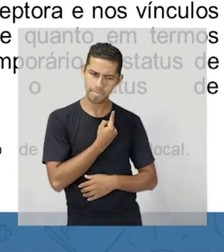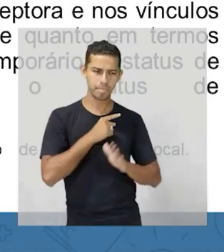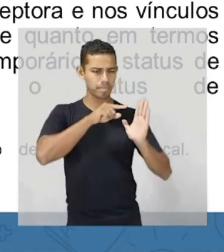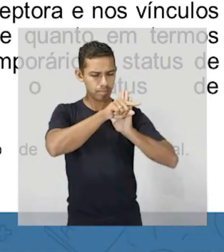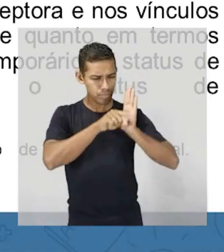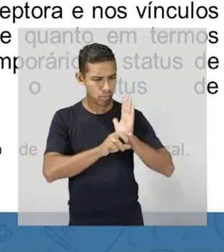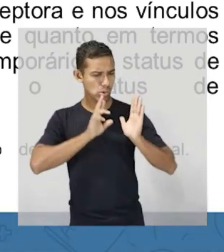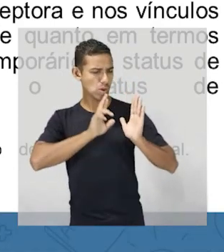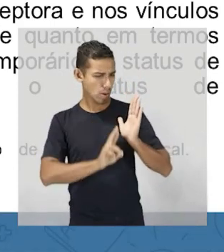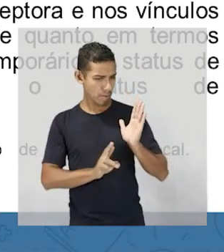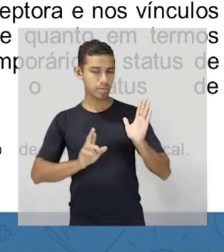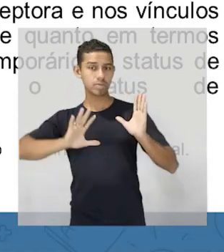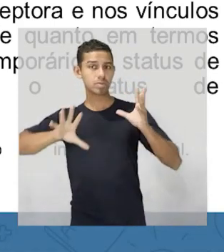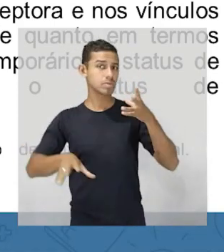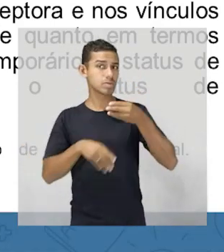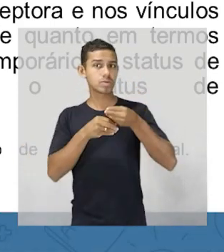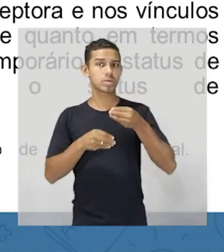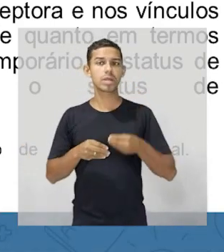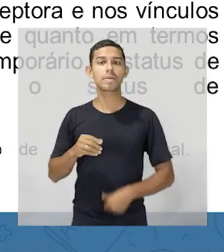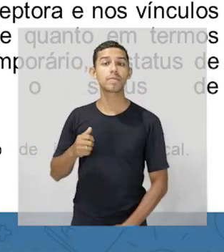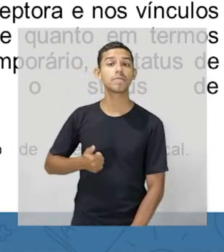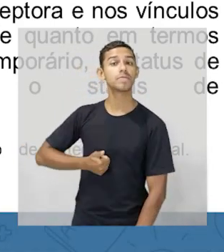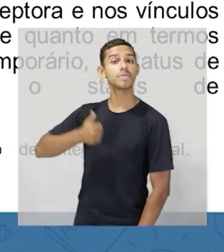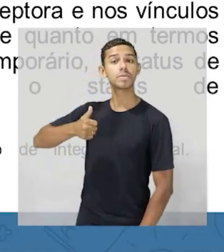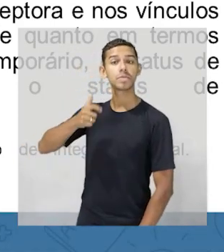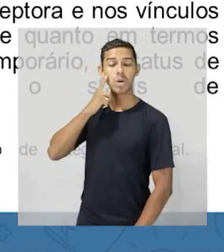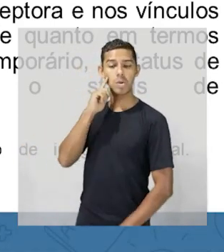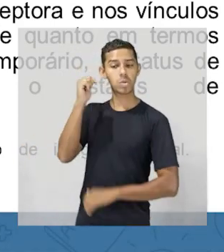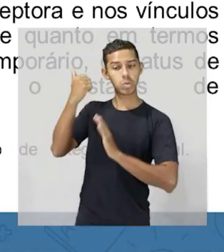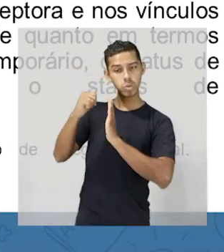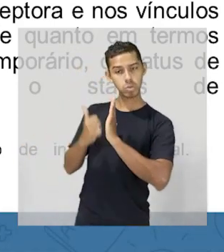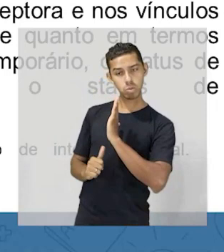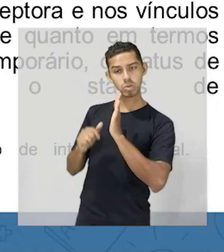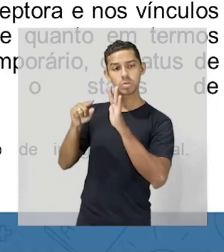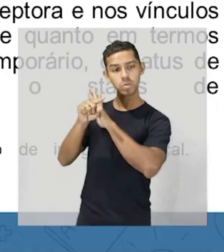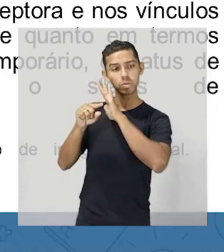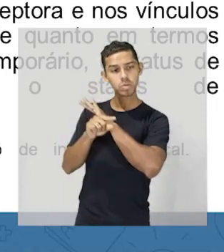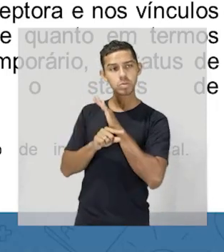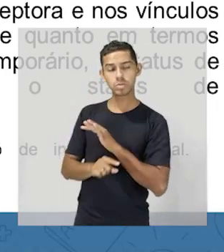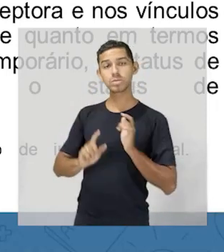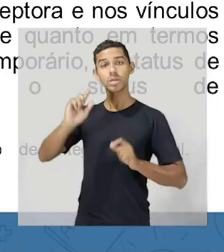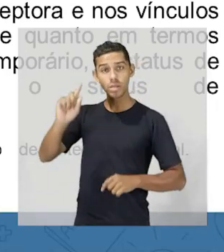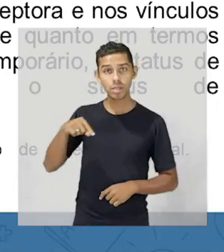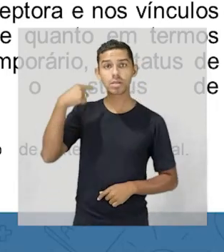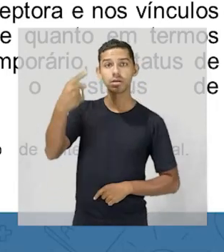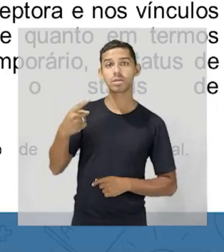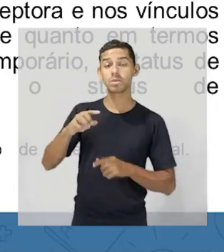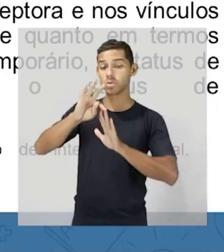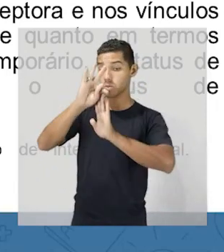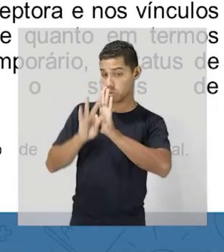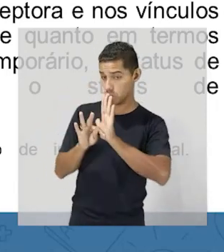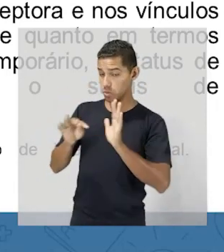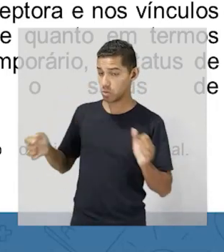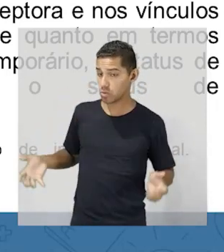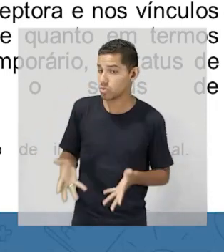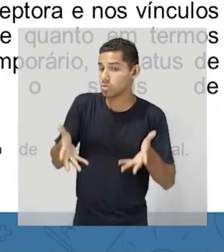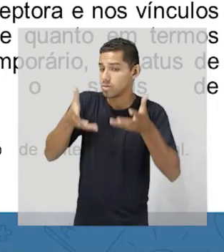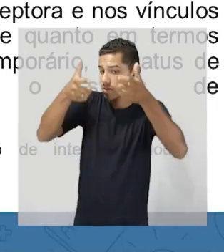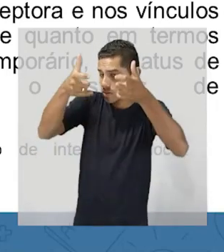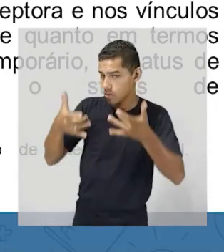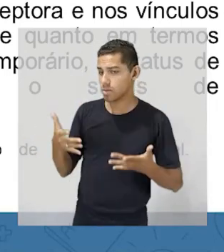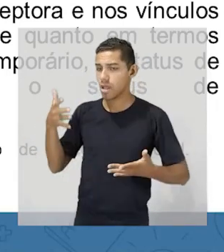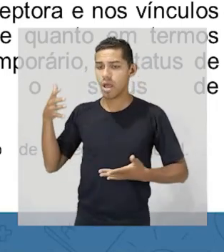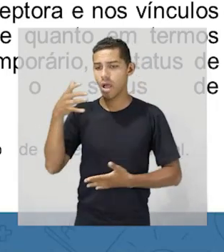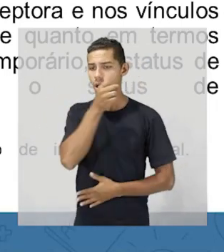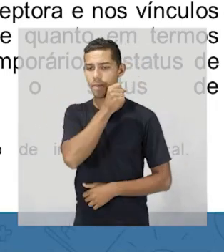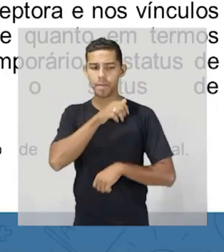questões baseada na, primeiramente, análise do comando, para depois analisar o texto motivador. Tá? Rapidamente explicando as